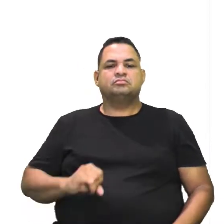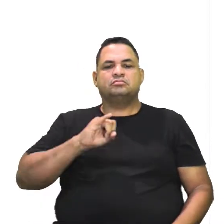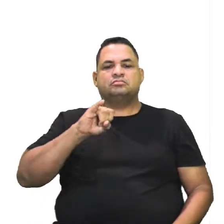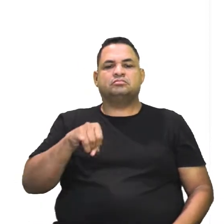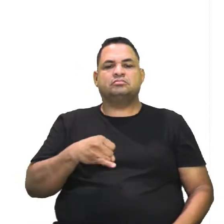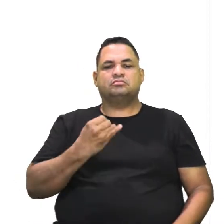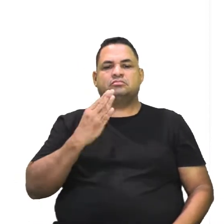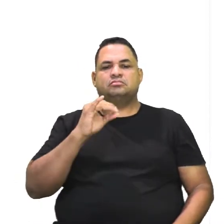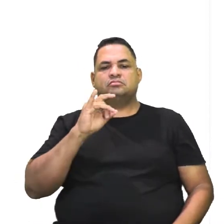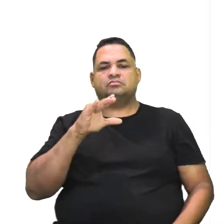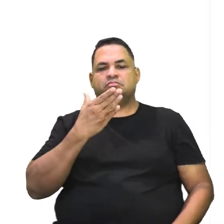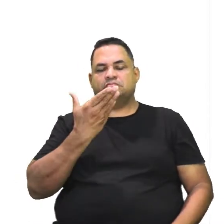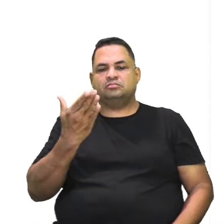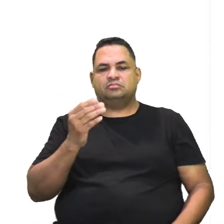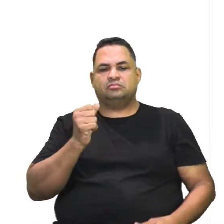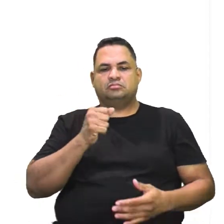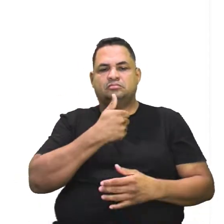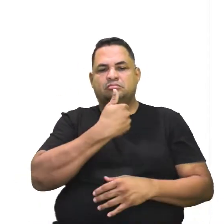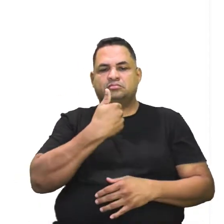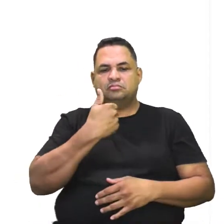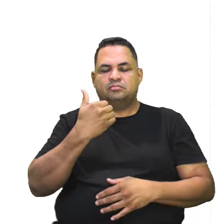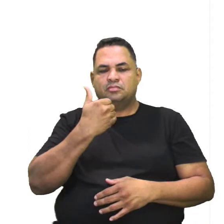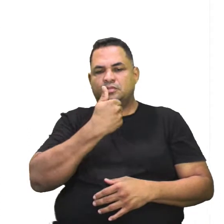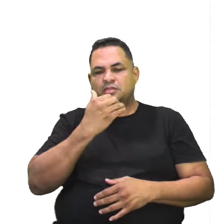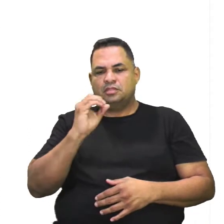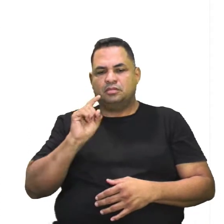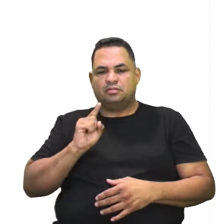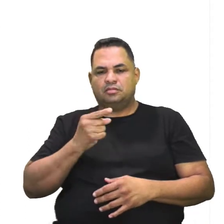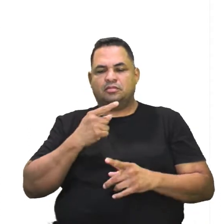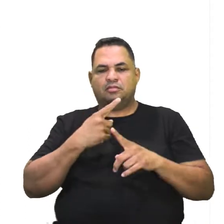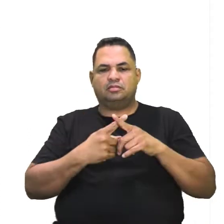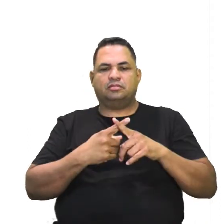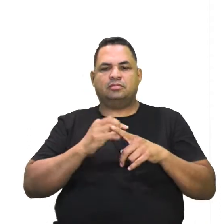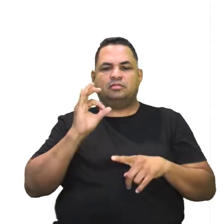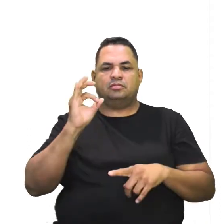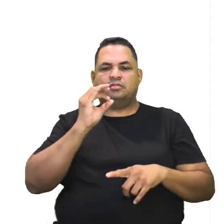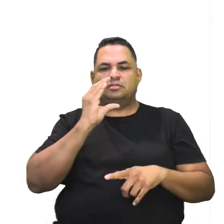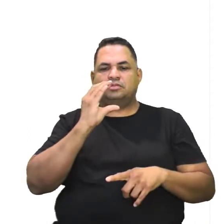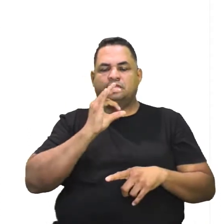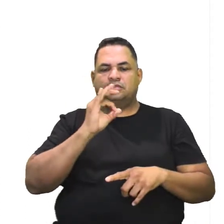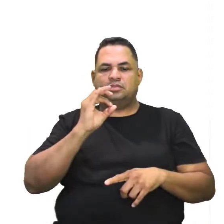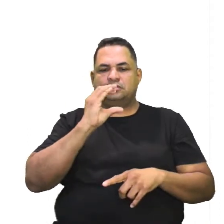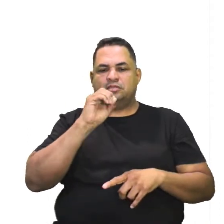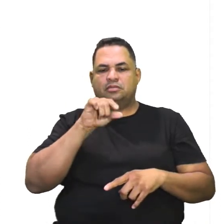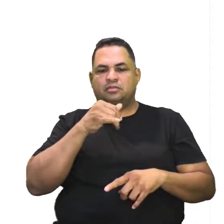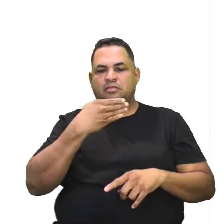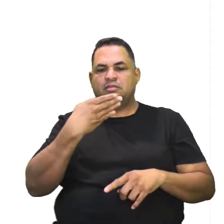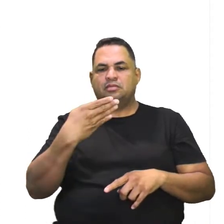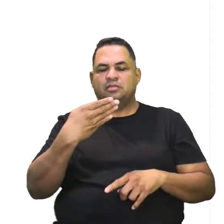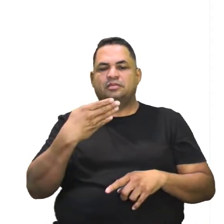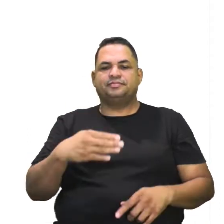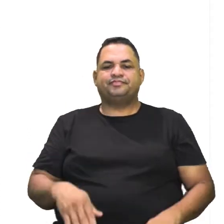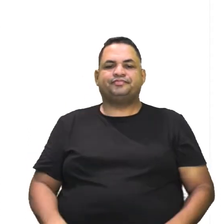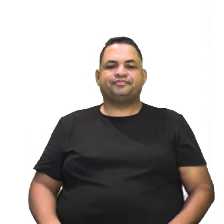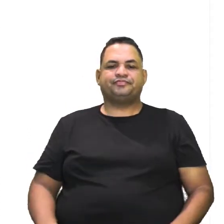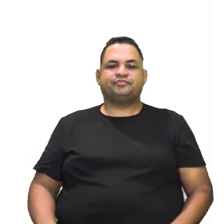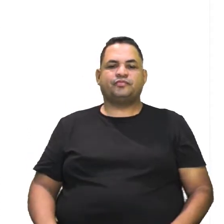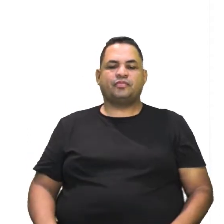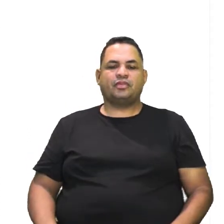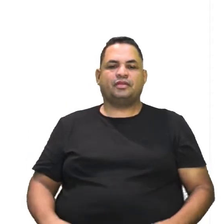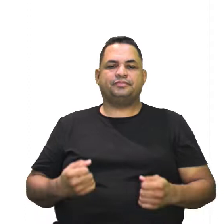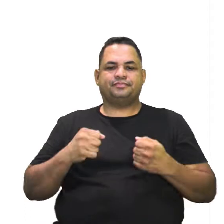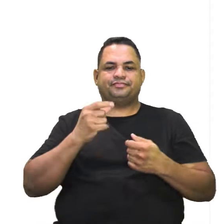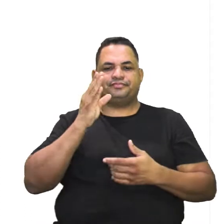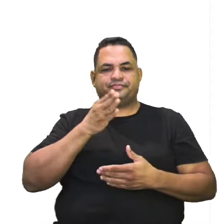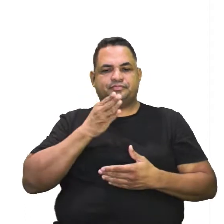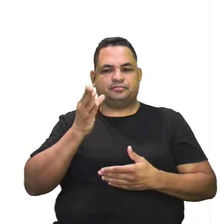igual a CIT, né? Então a gente vai ficar com 10 mil vezes a taxa que é 0,4 ou 4 por 100, né? Que a gente vai